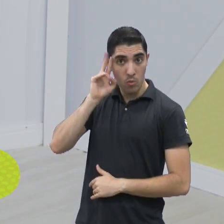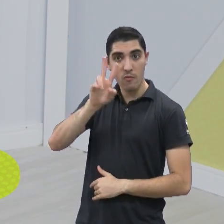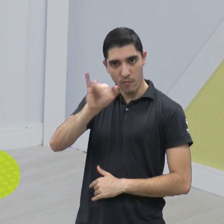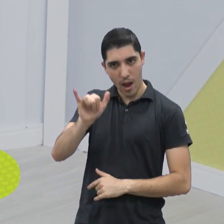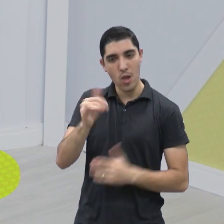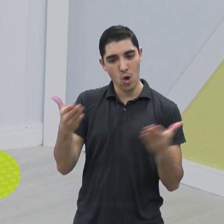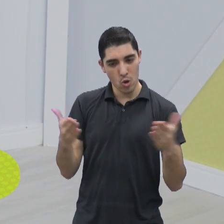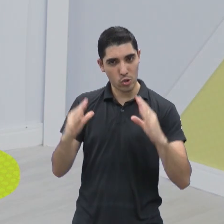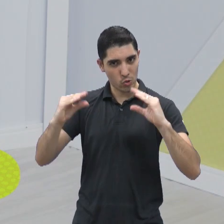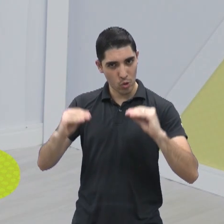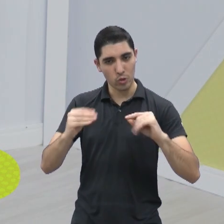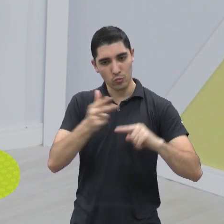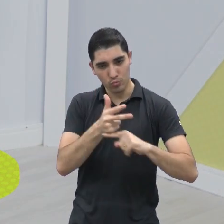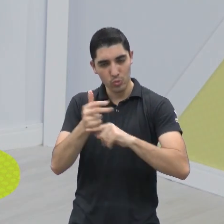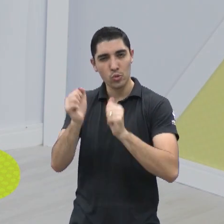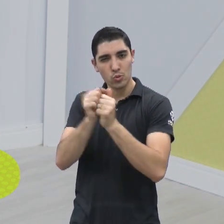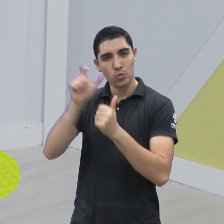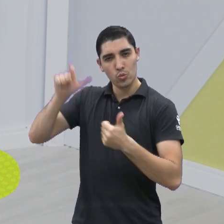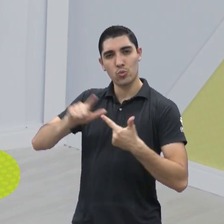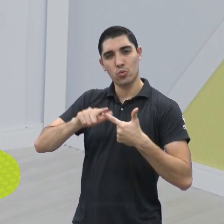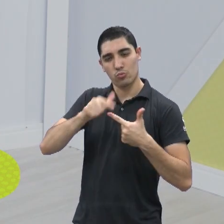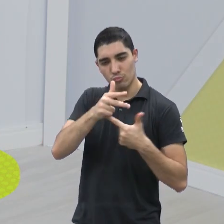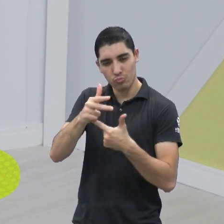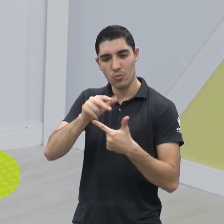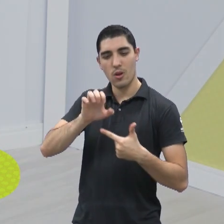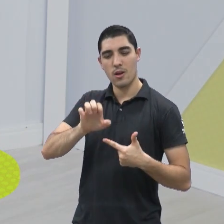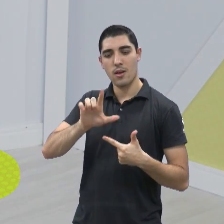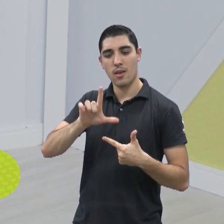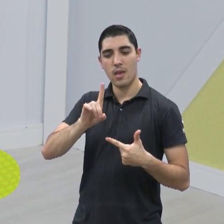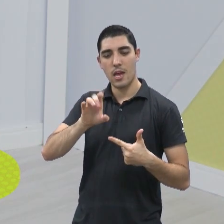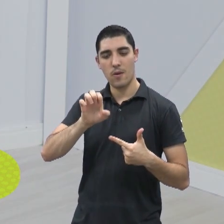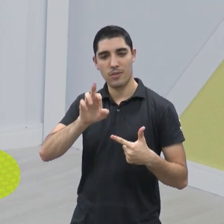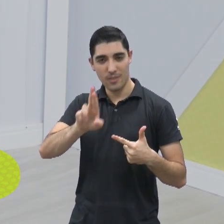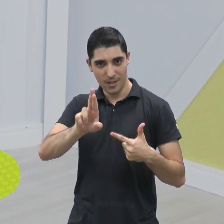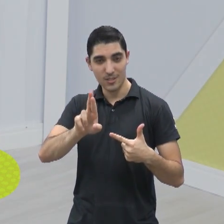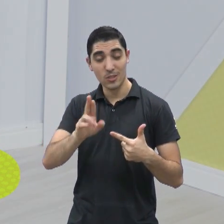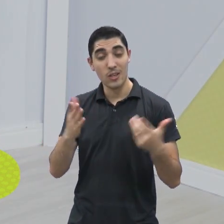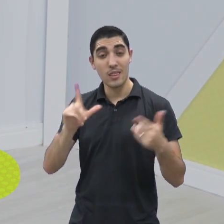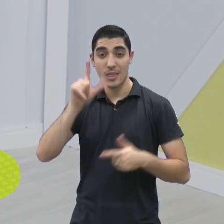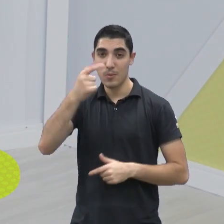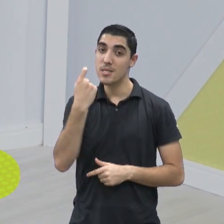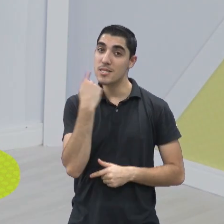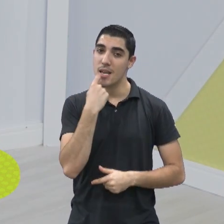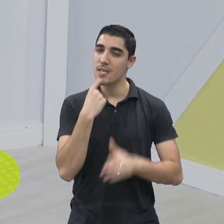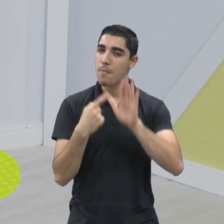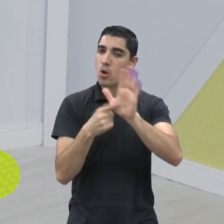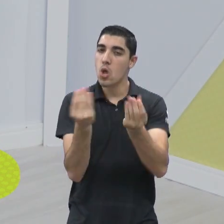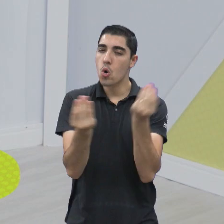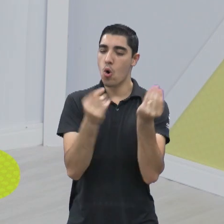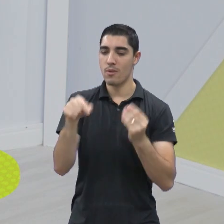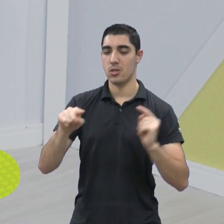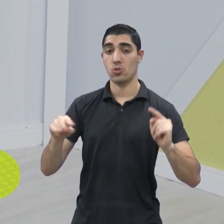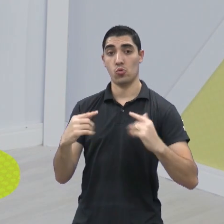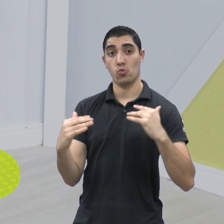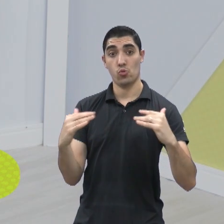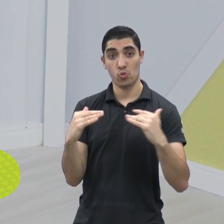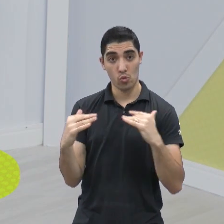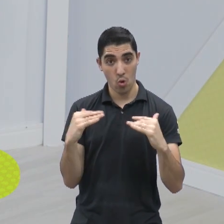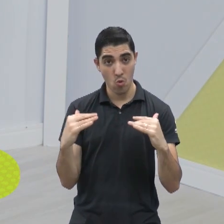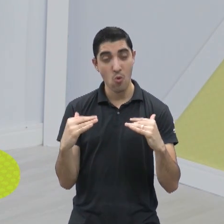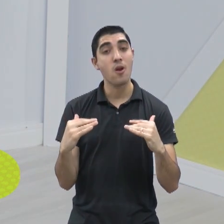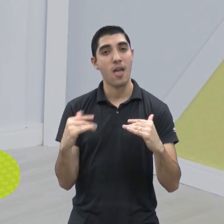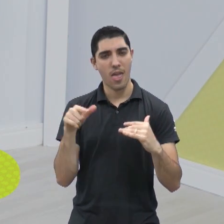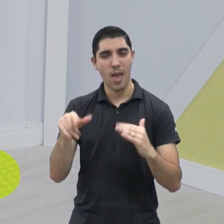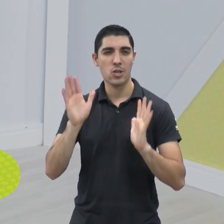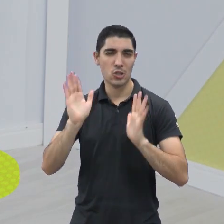junto com o Helder, né? O nosso cinegrafista, o nosso DJ Helder estará por lá. Sexta-feira, todos os detalhes desse jogão de futsal, clássico do futsal